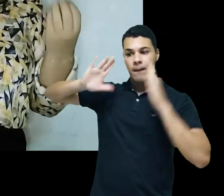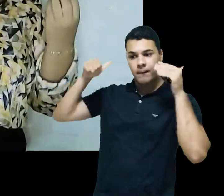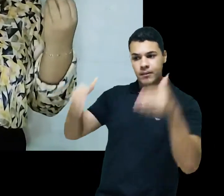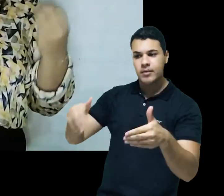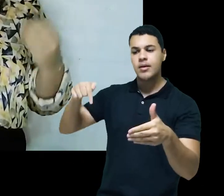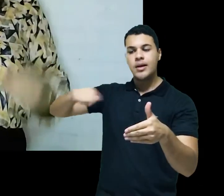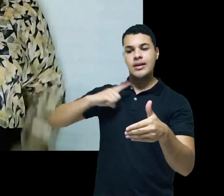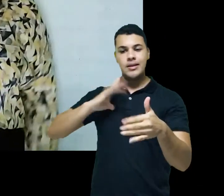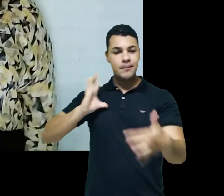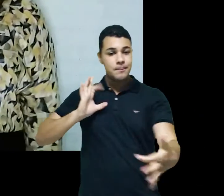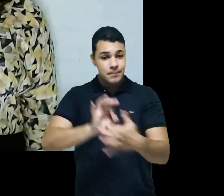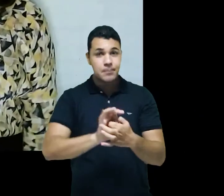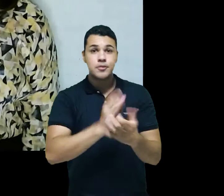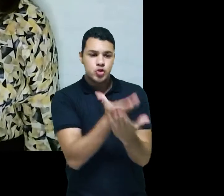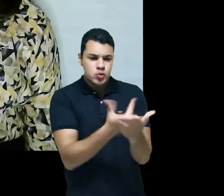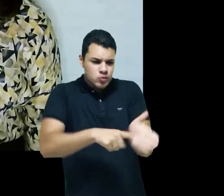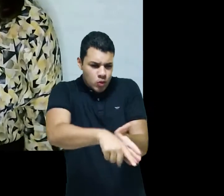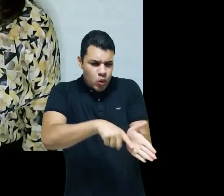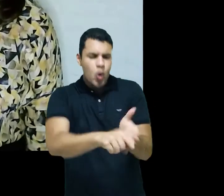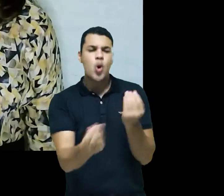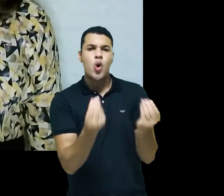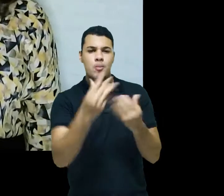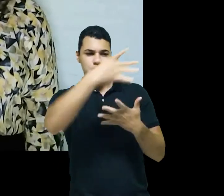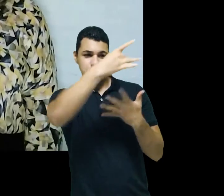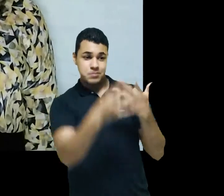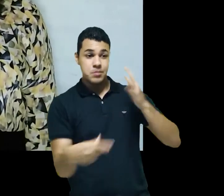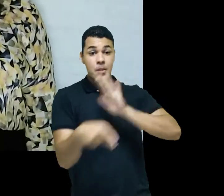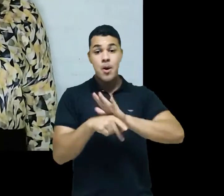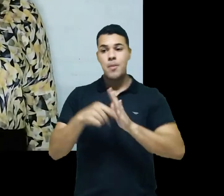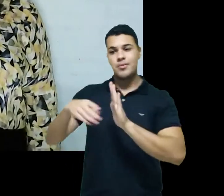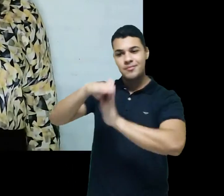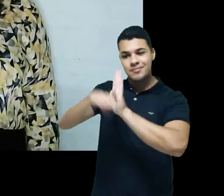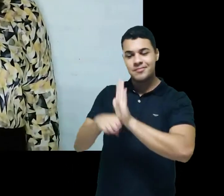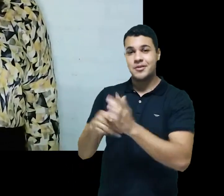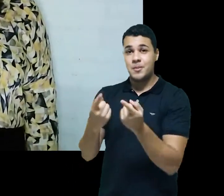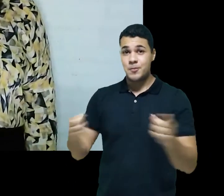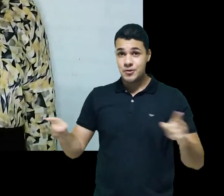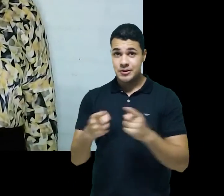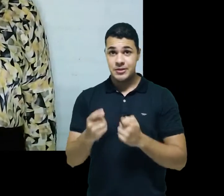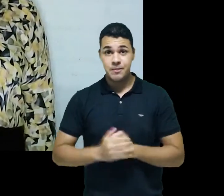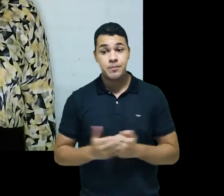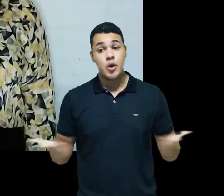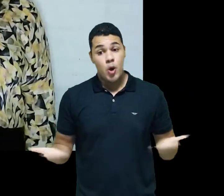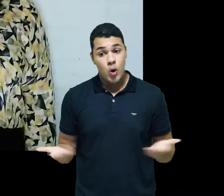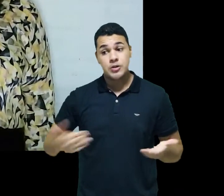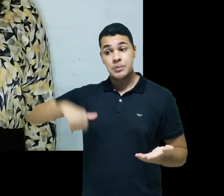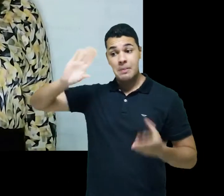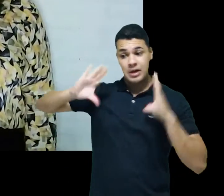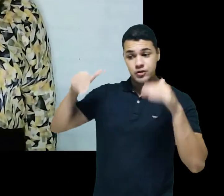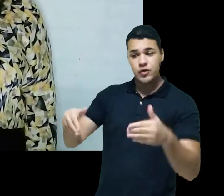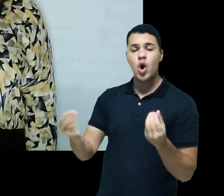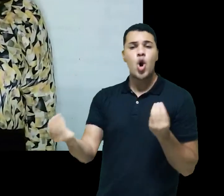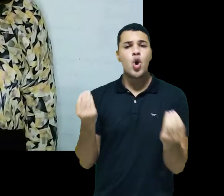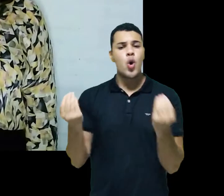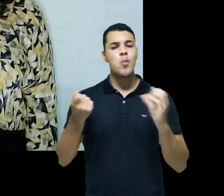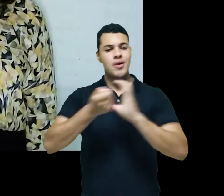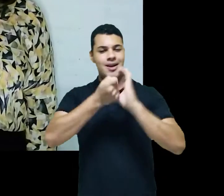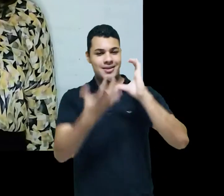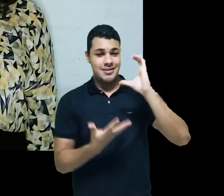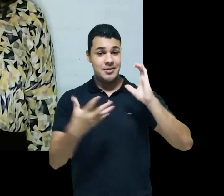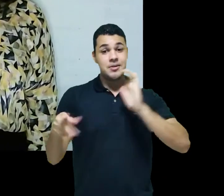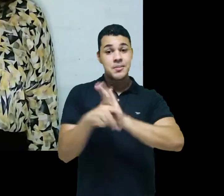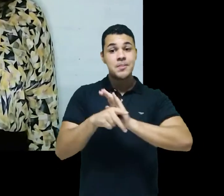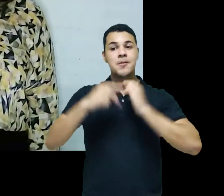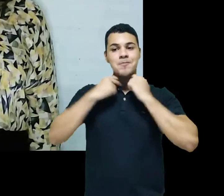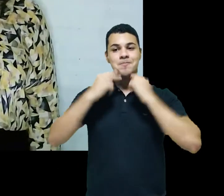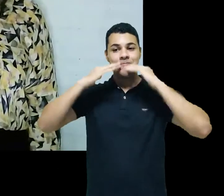específicas com base em um estudo minucioso do repertório. Hoje vamos falar sobre